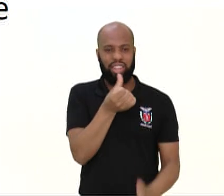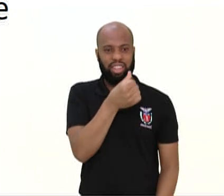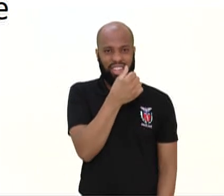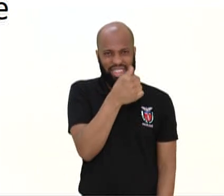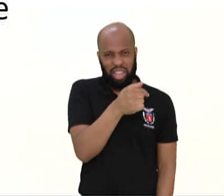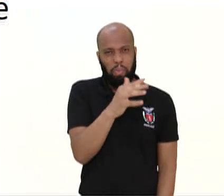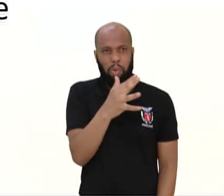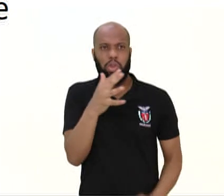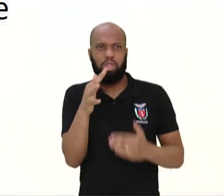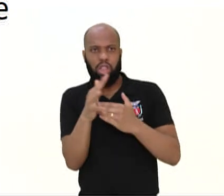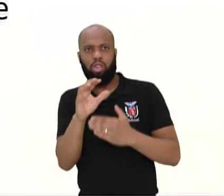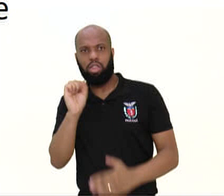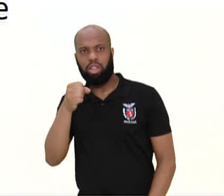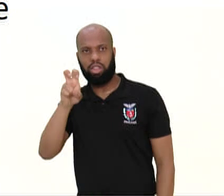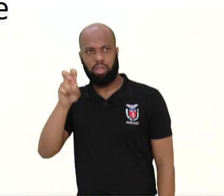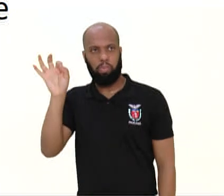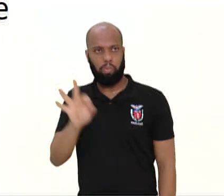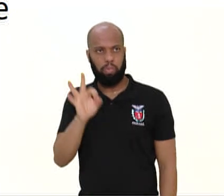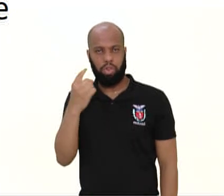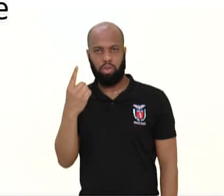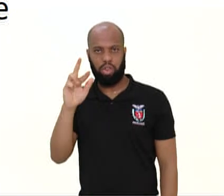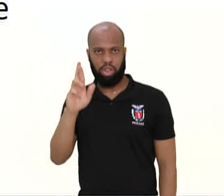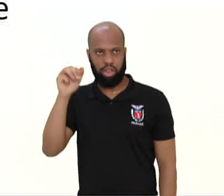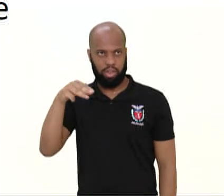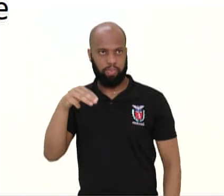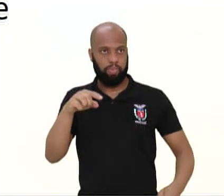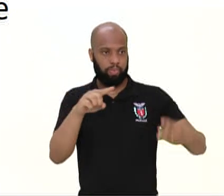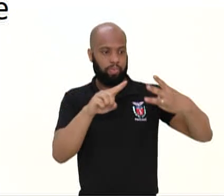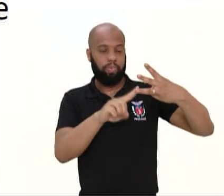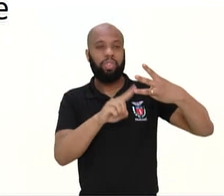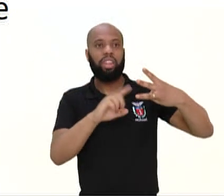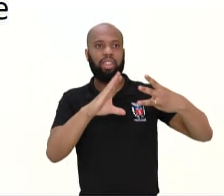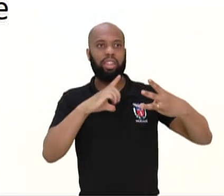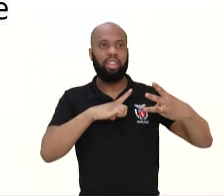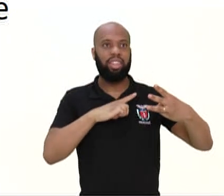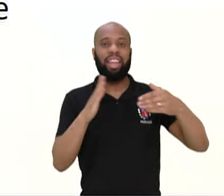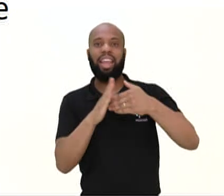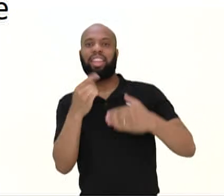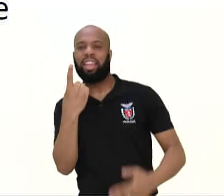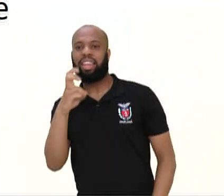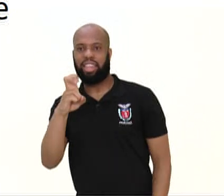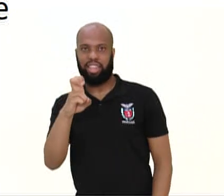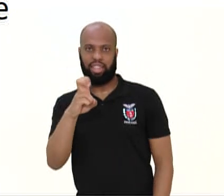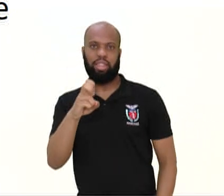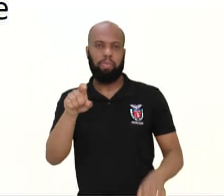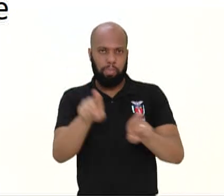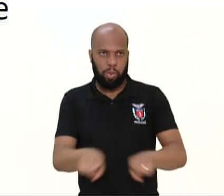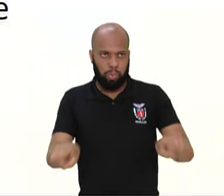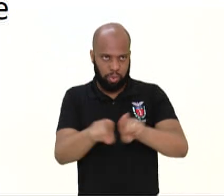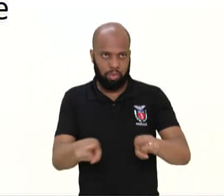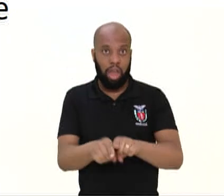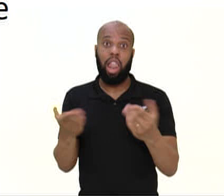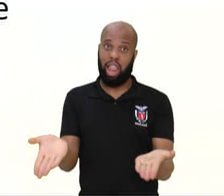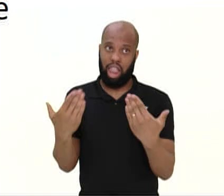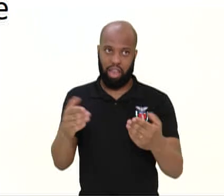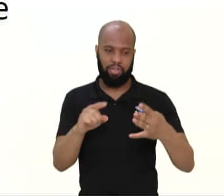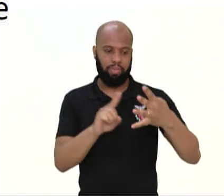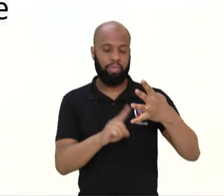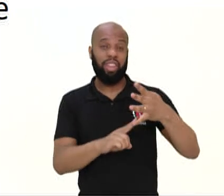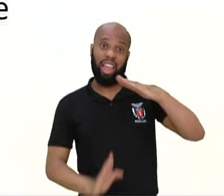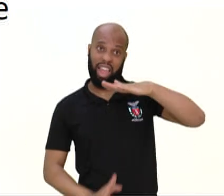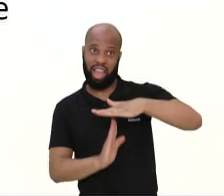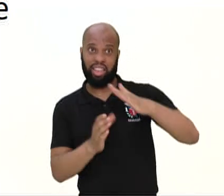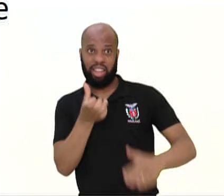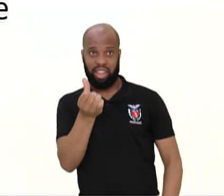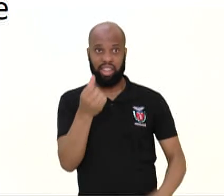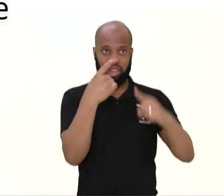85% de uma RM. C. Execução de 15 repetições ou mais com cargas leves. Ou letra D. No máximo